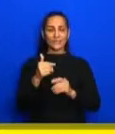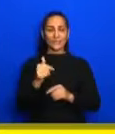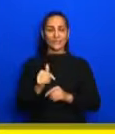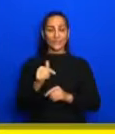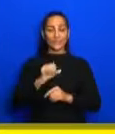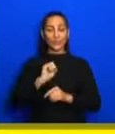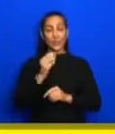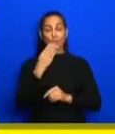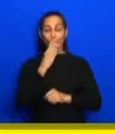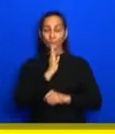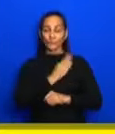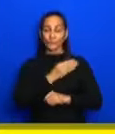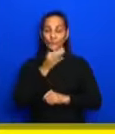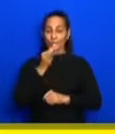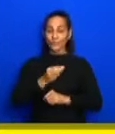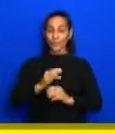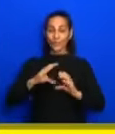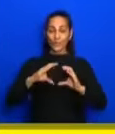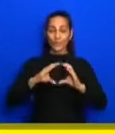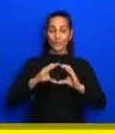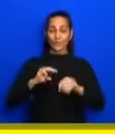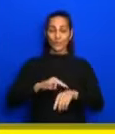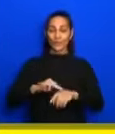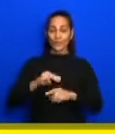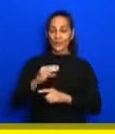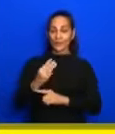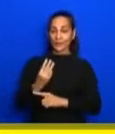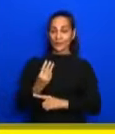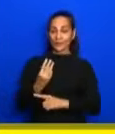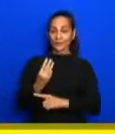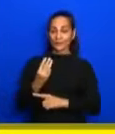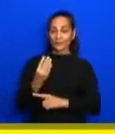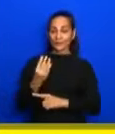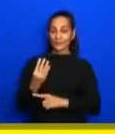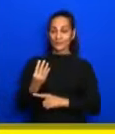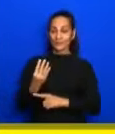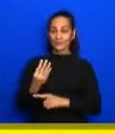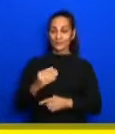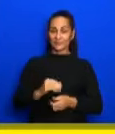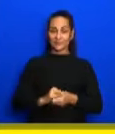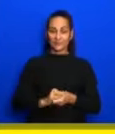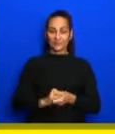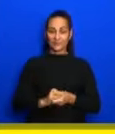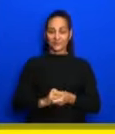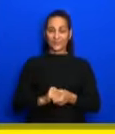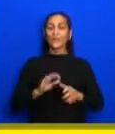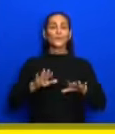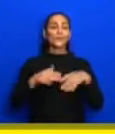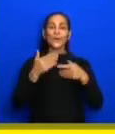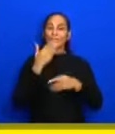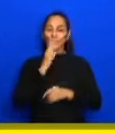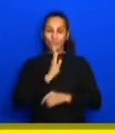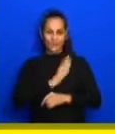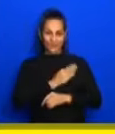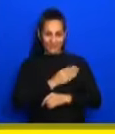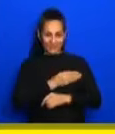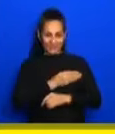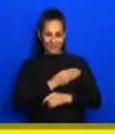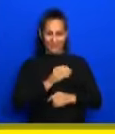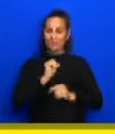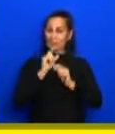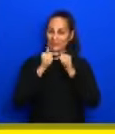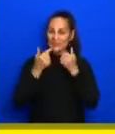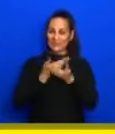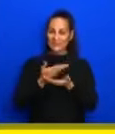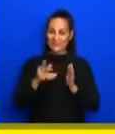números ou acertando o time do coração. Bola marrom 34. Marrom 34. Qual é o seu time do coração, hein?